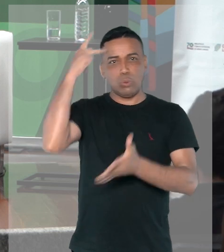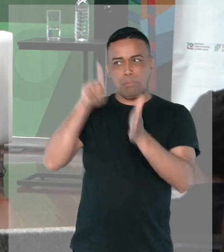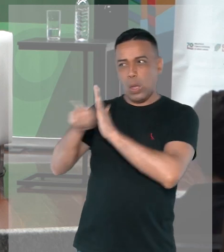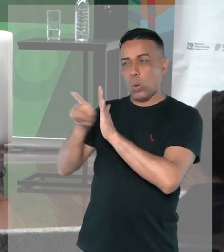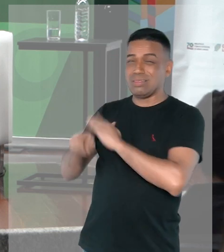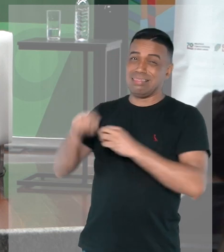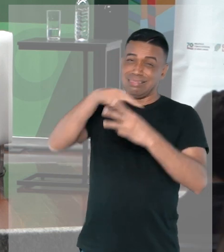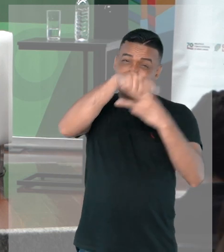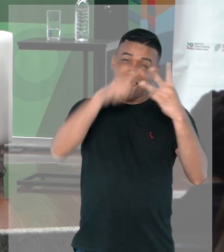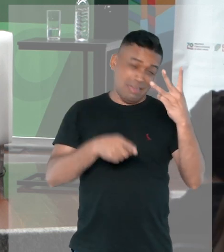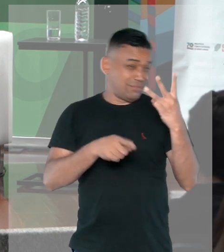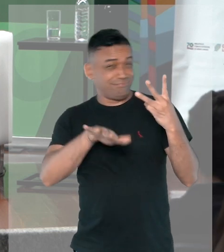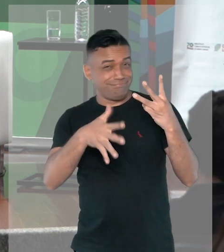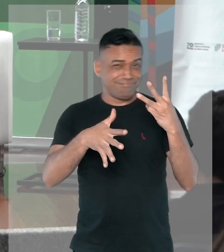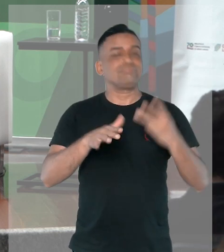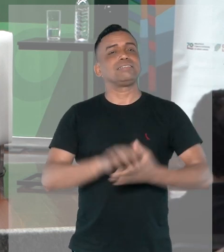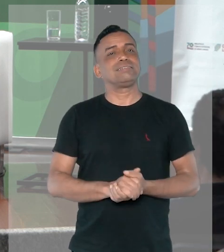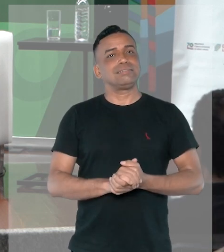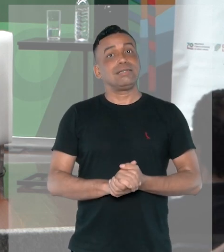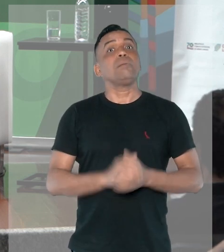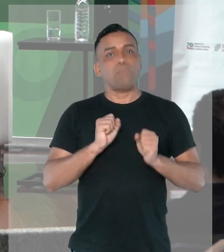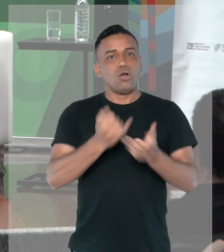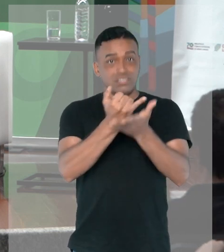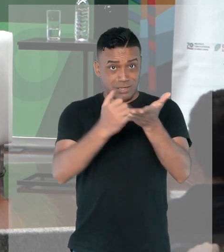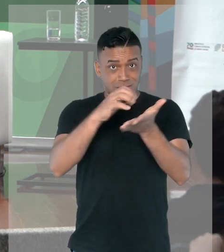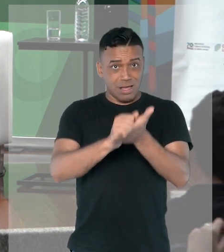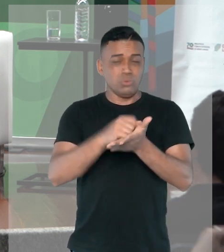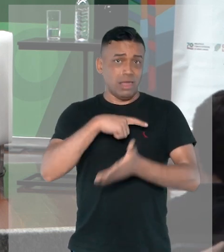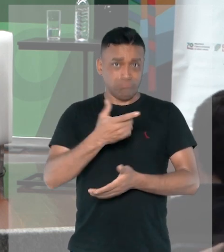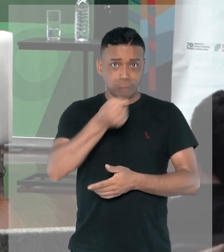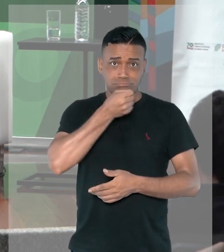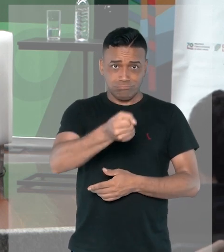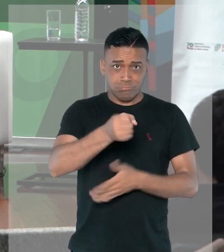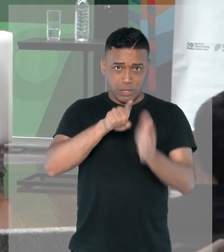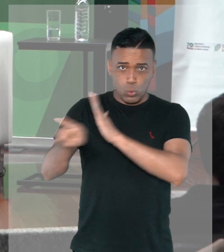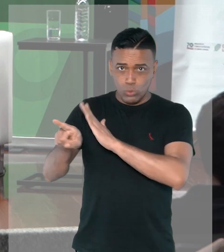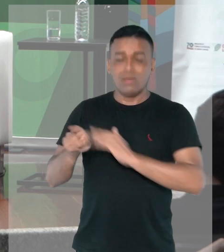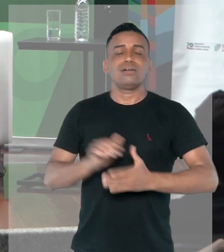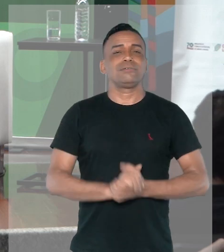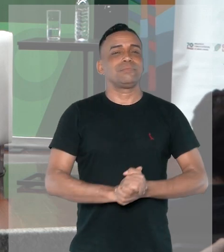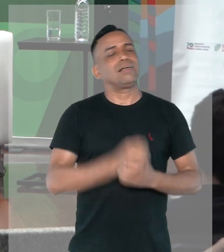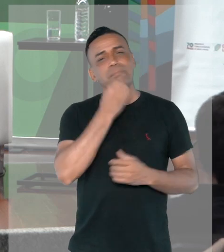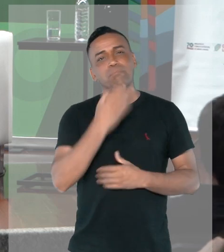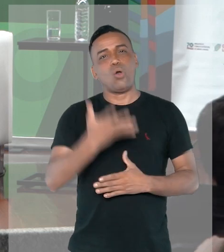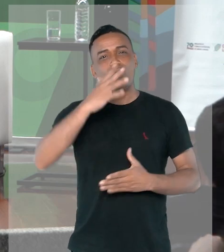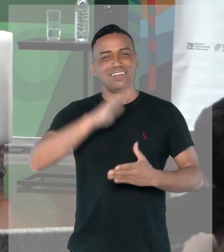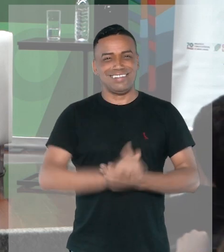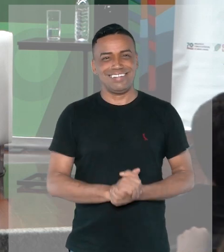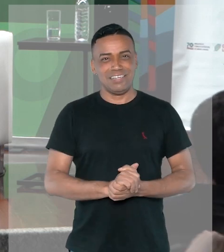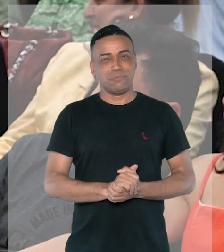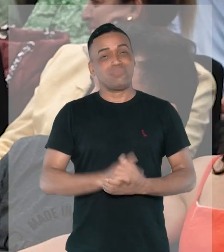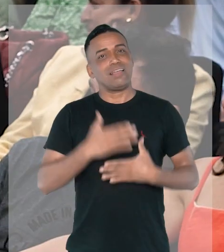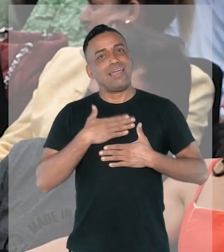Então, enfim, podem se inscrever, já temos aqui já? Um jovem espectador faz uma pergunta ao